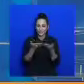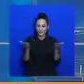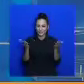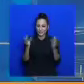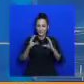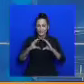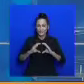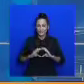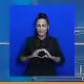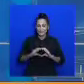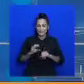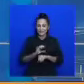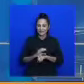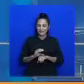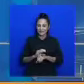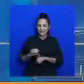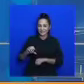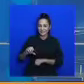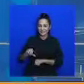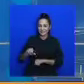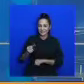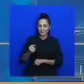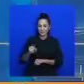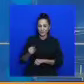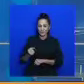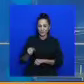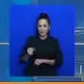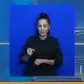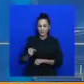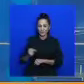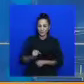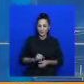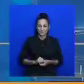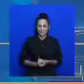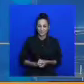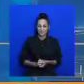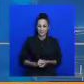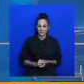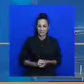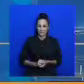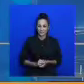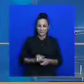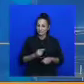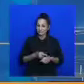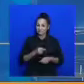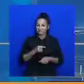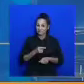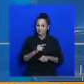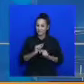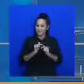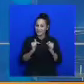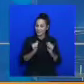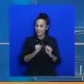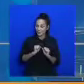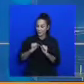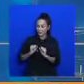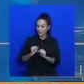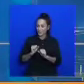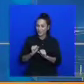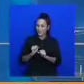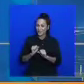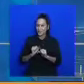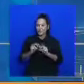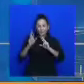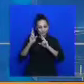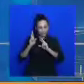Bola cinza, número 98. Cinza, 98. Agora, em sua sorte, pode vir com este número. Estamos